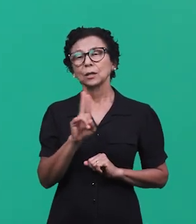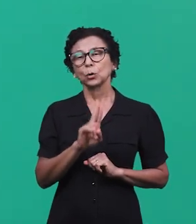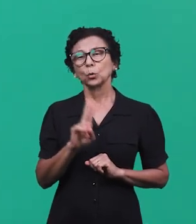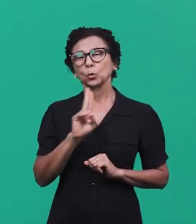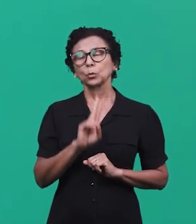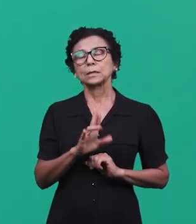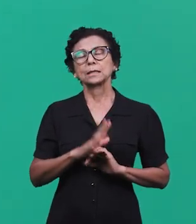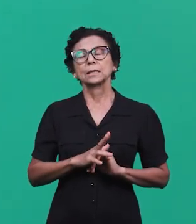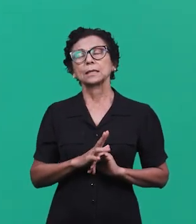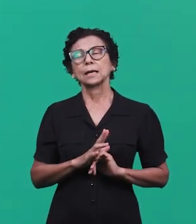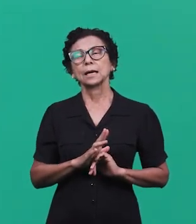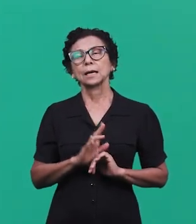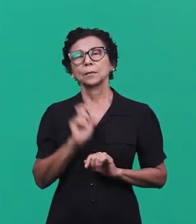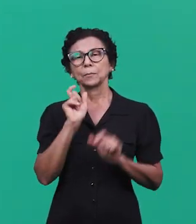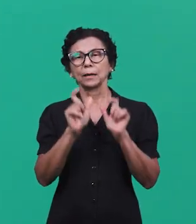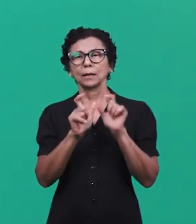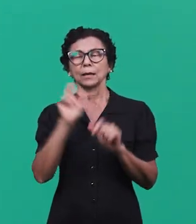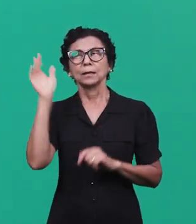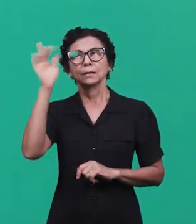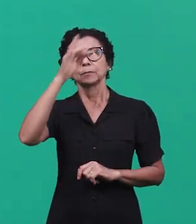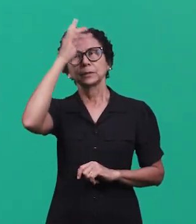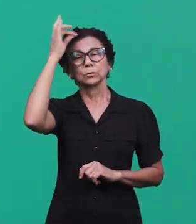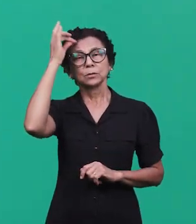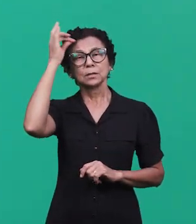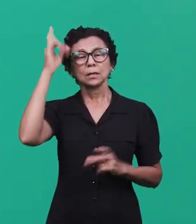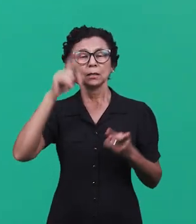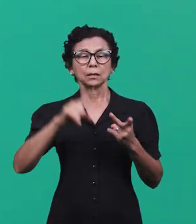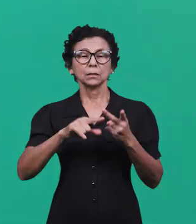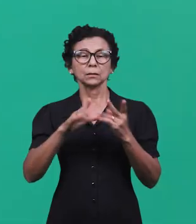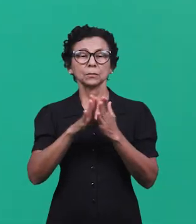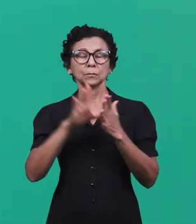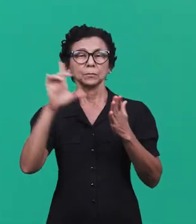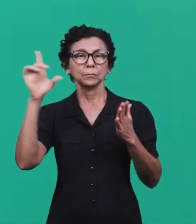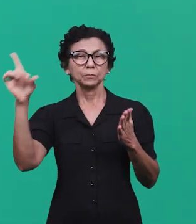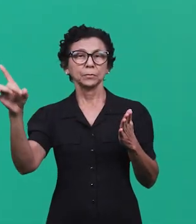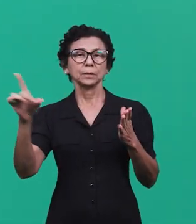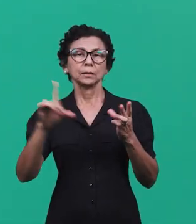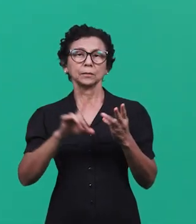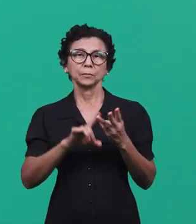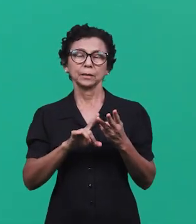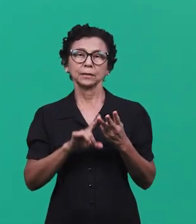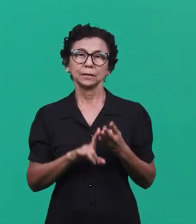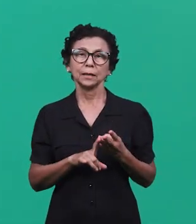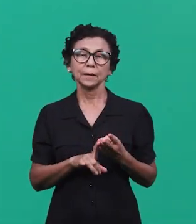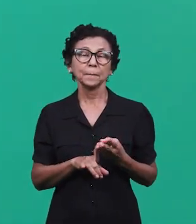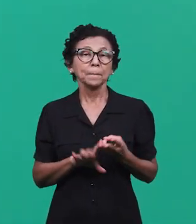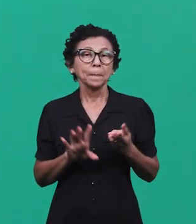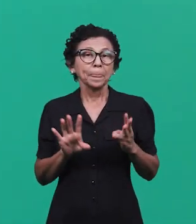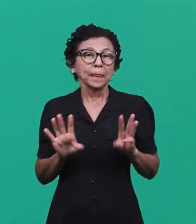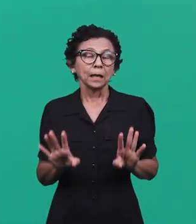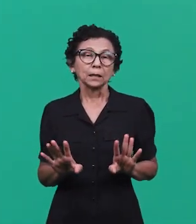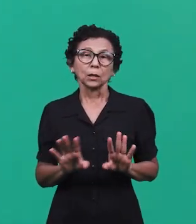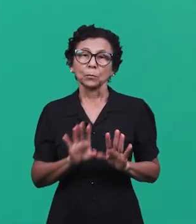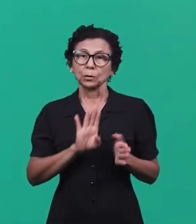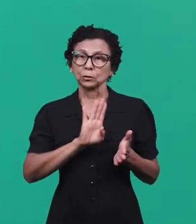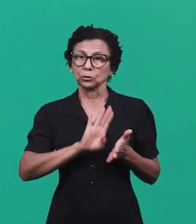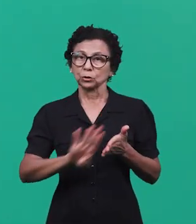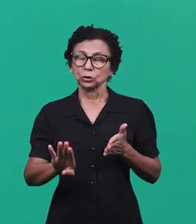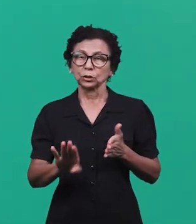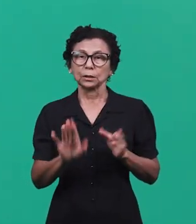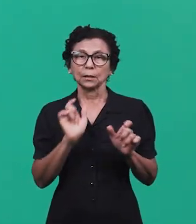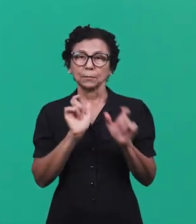a palavra de Deus. Por exemplo, nós podemos evitar, inclusive, gravar palavras que não é o foco.